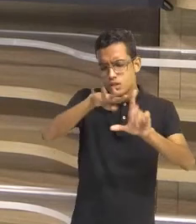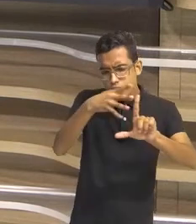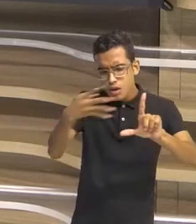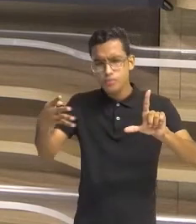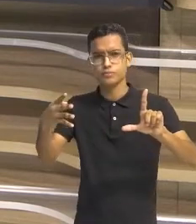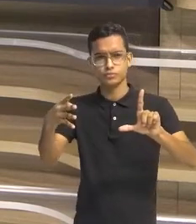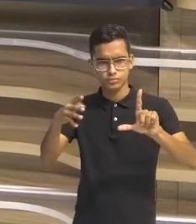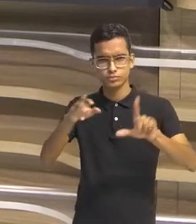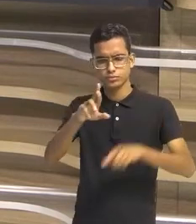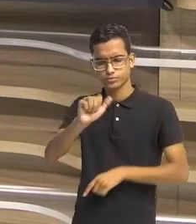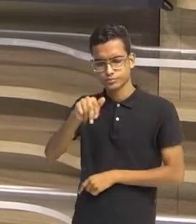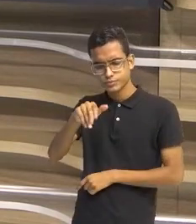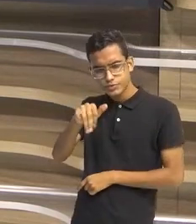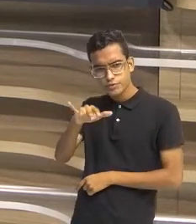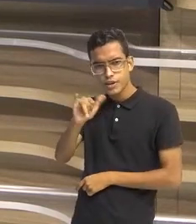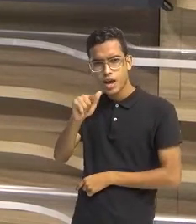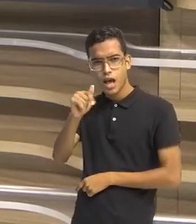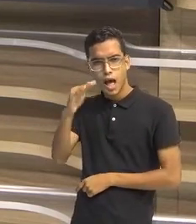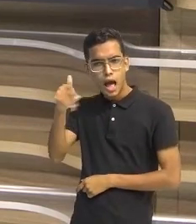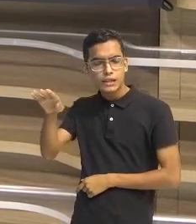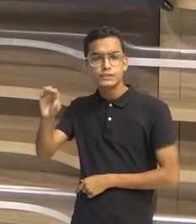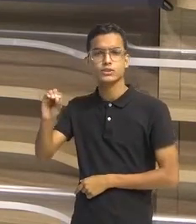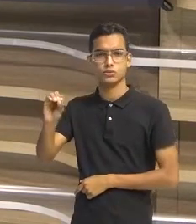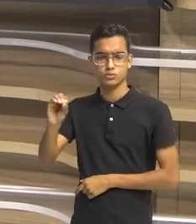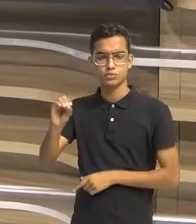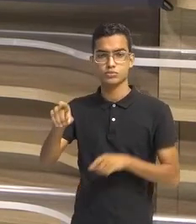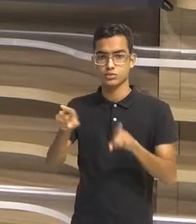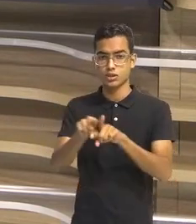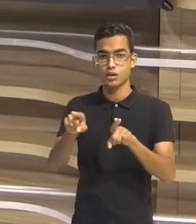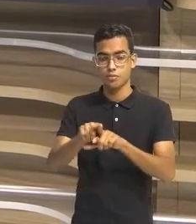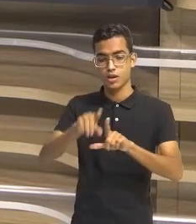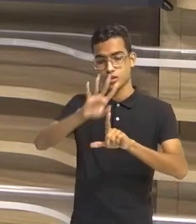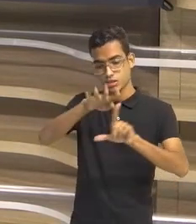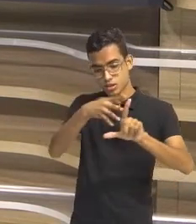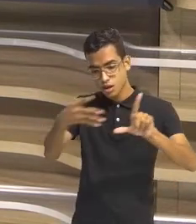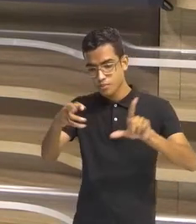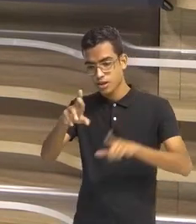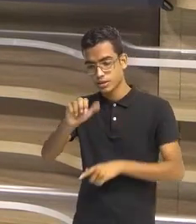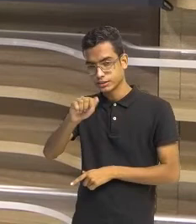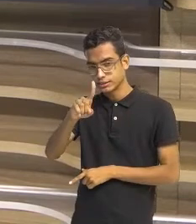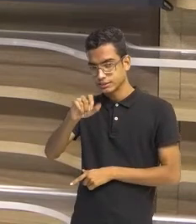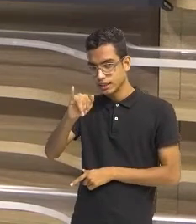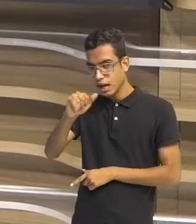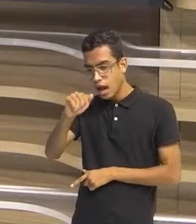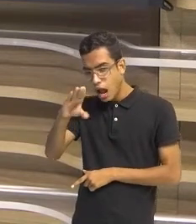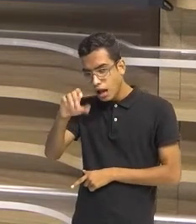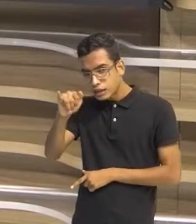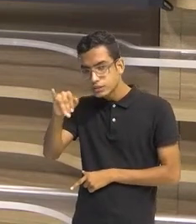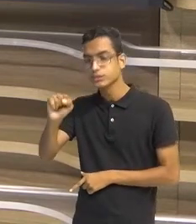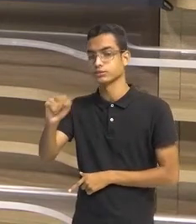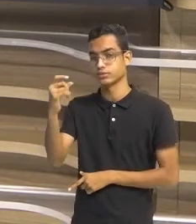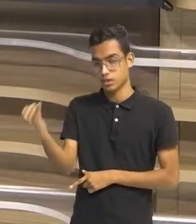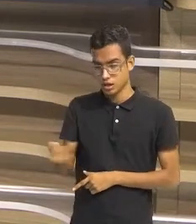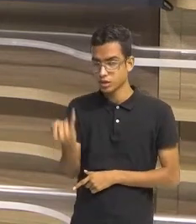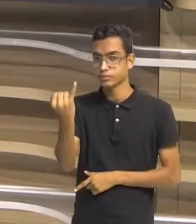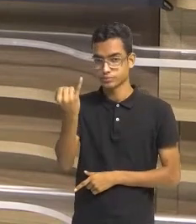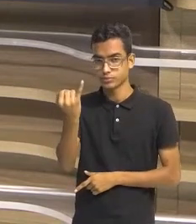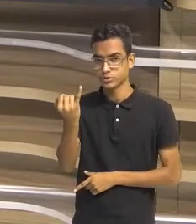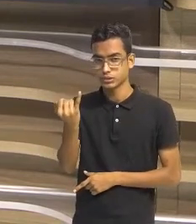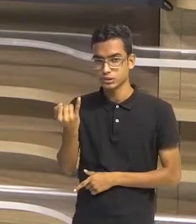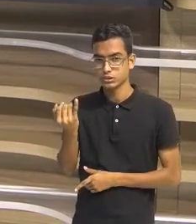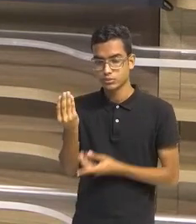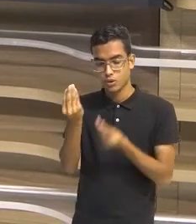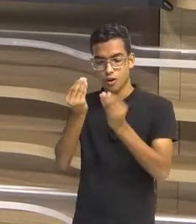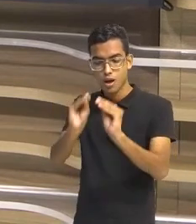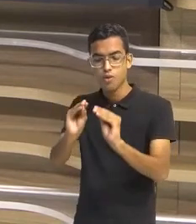de ramificação, né? Essas tabelas de radicais, elas são importantes, não vai ser difícil aprender a dar nome para esses